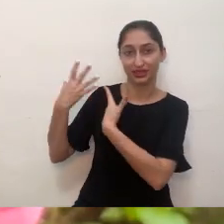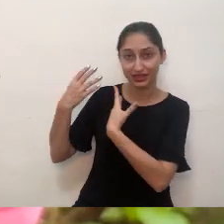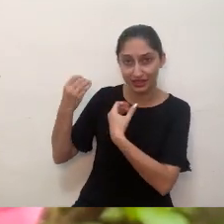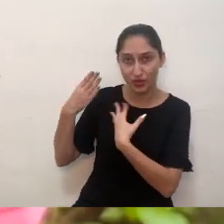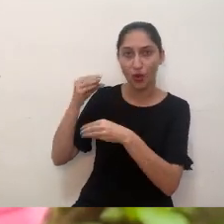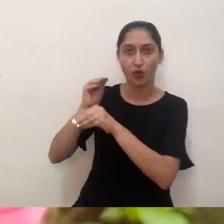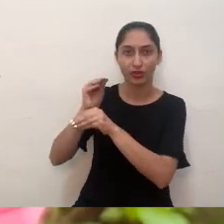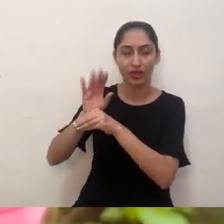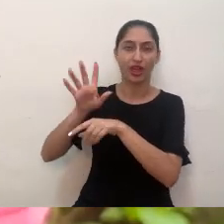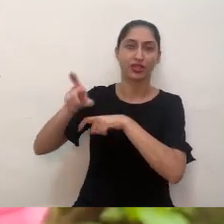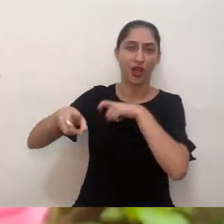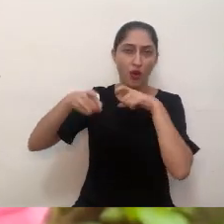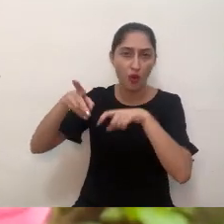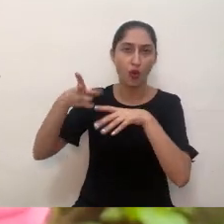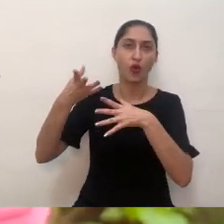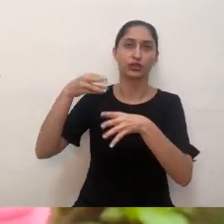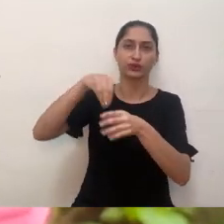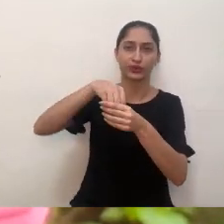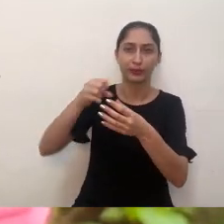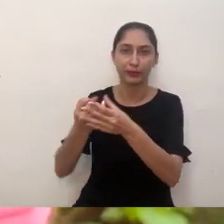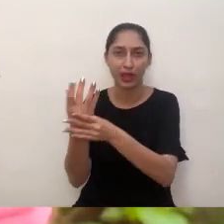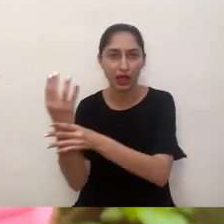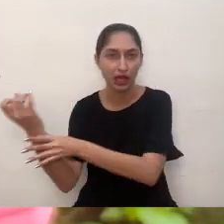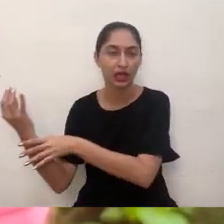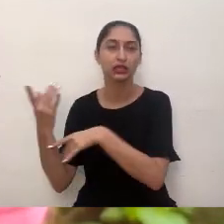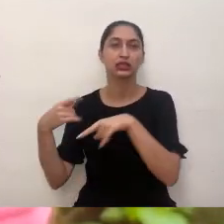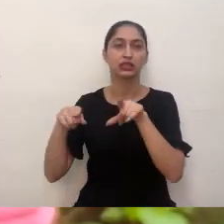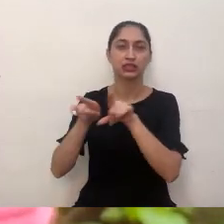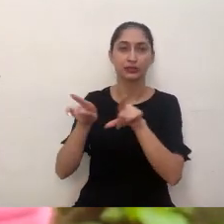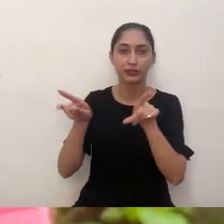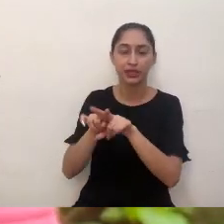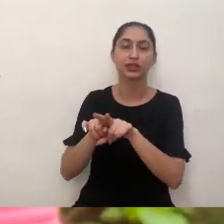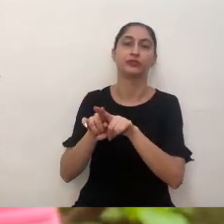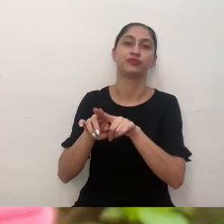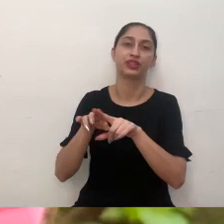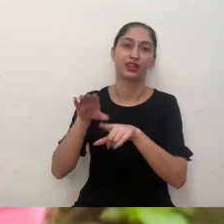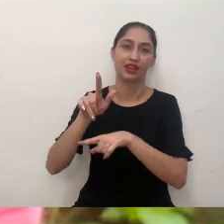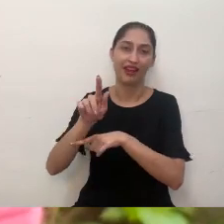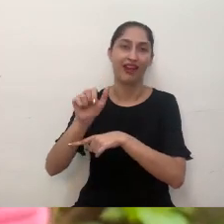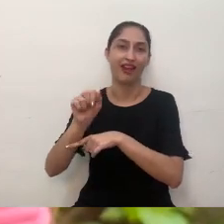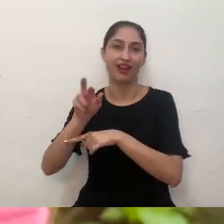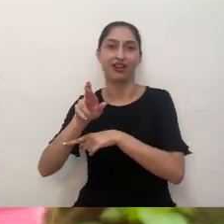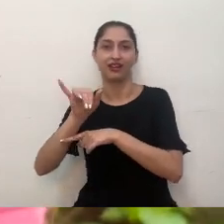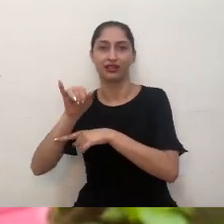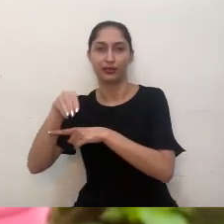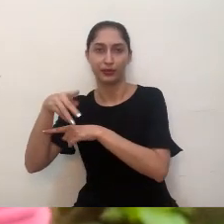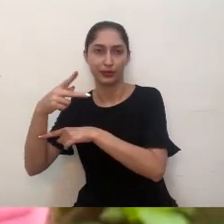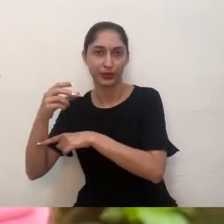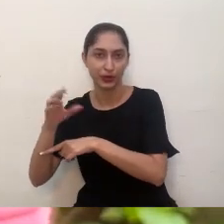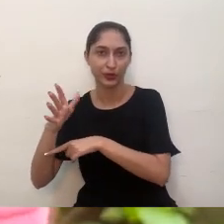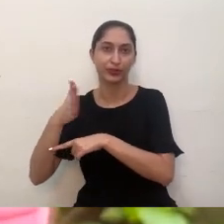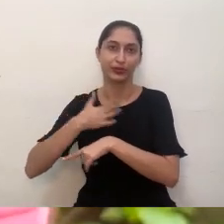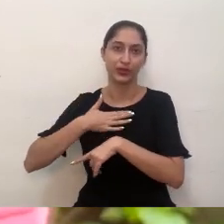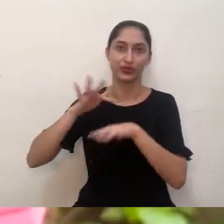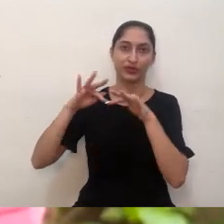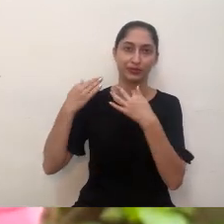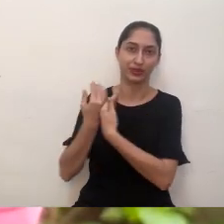cuidar da roça, da horta, com eles, junto com eles. Porque a